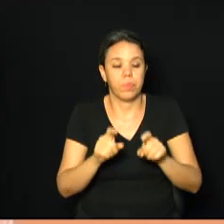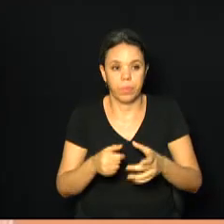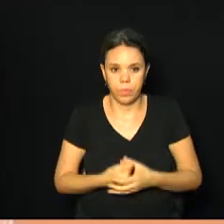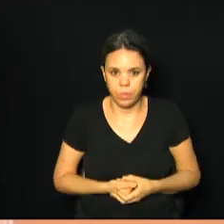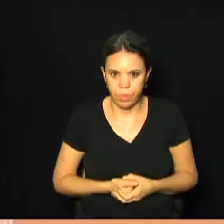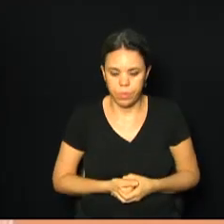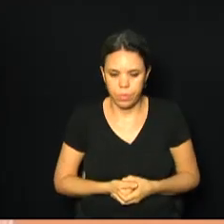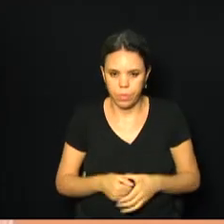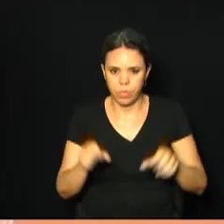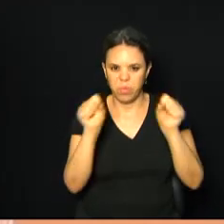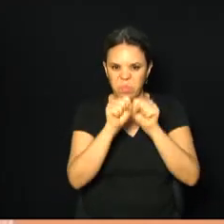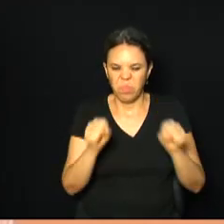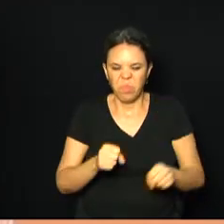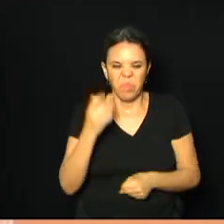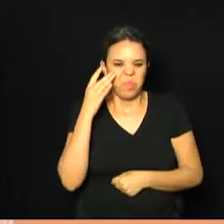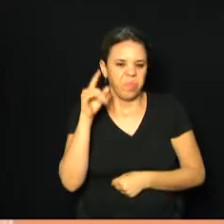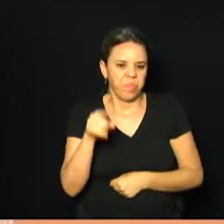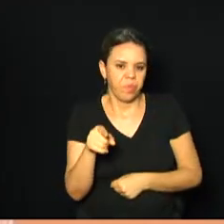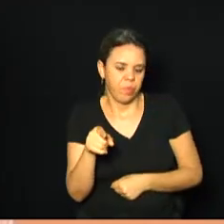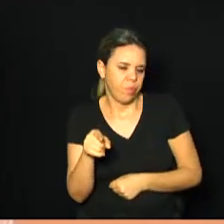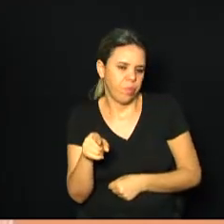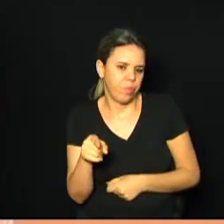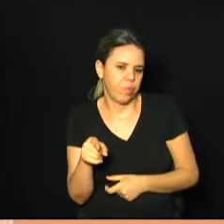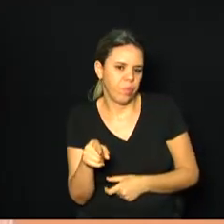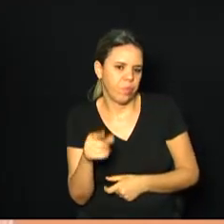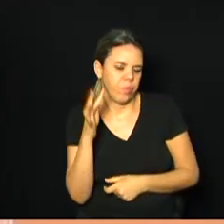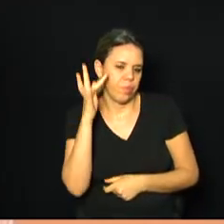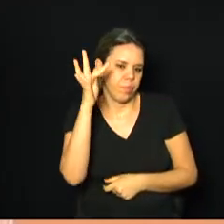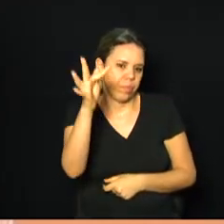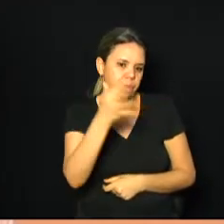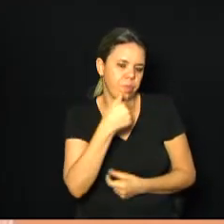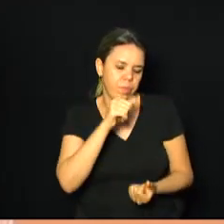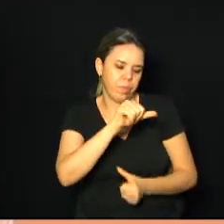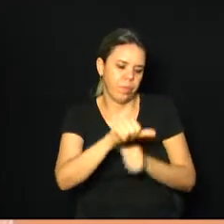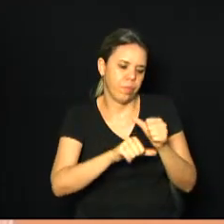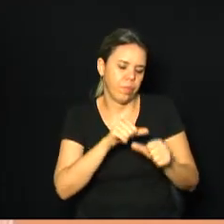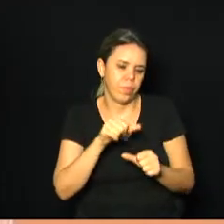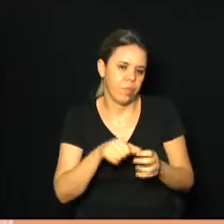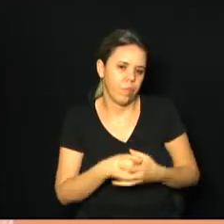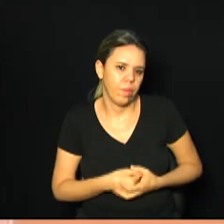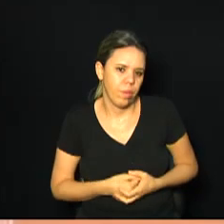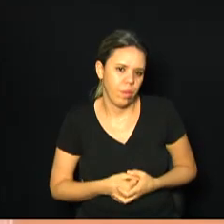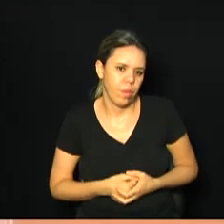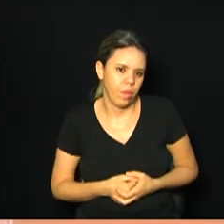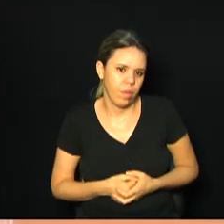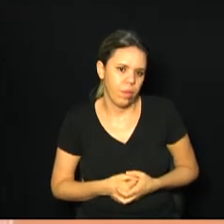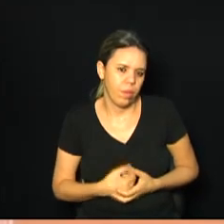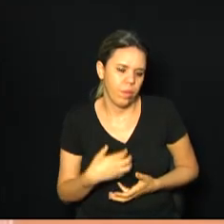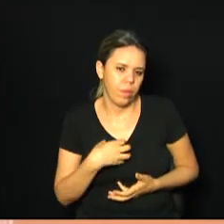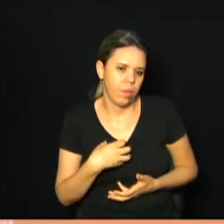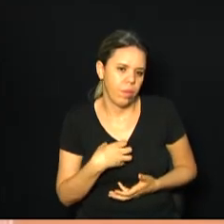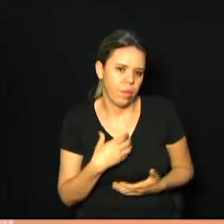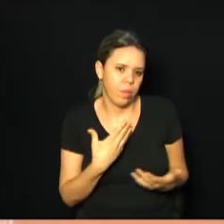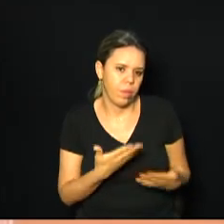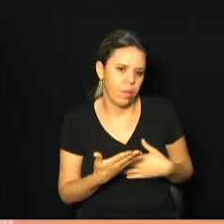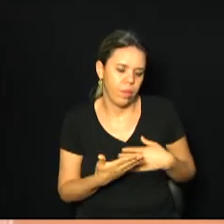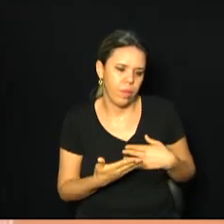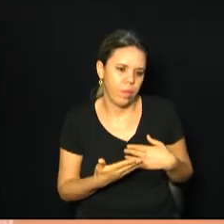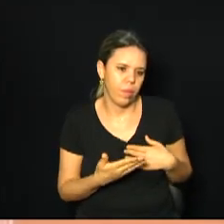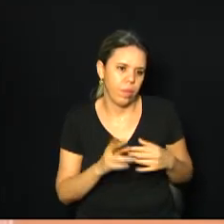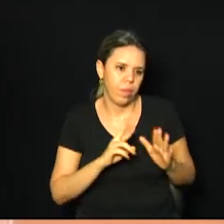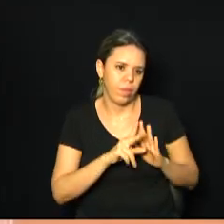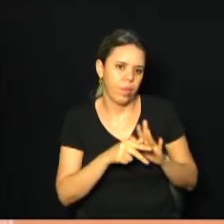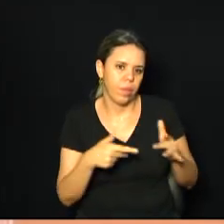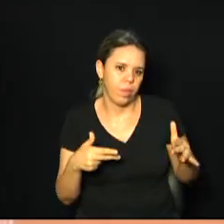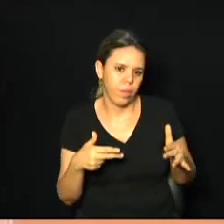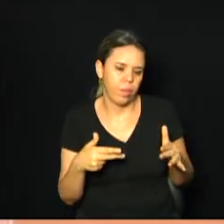com sistemas, você acha que você prevê um futuro, uma mudança no estilo de vários